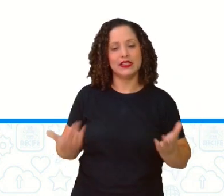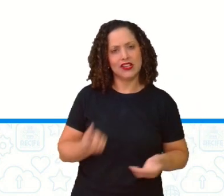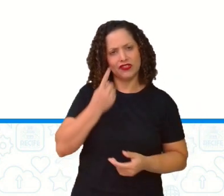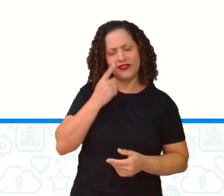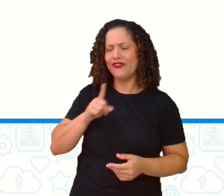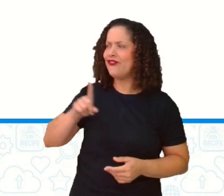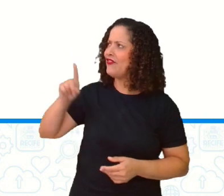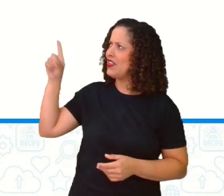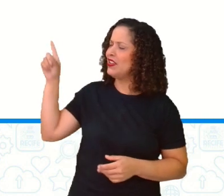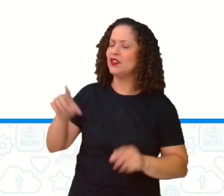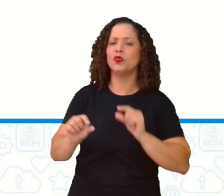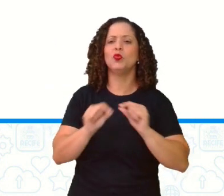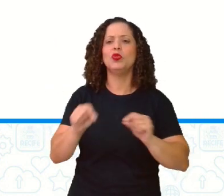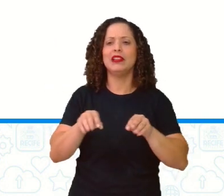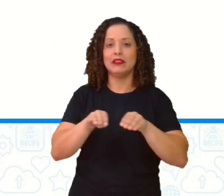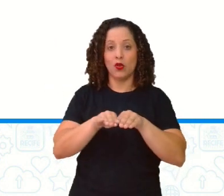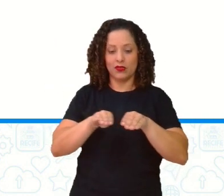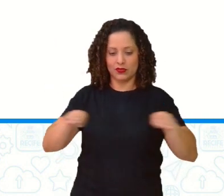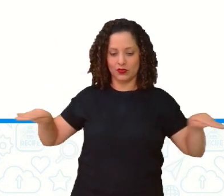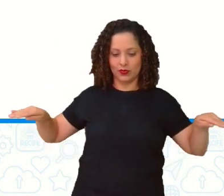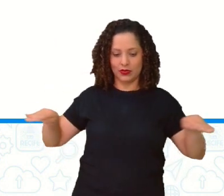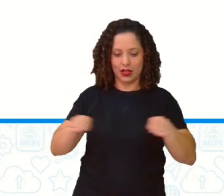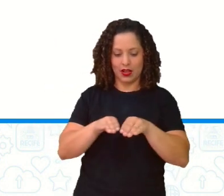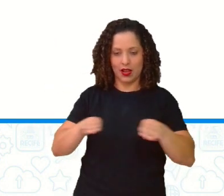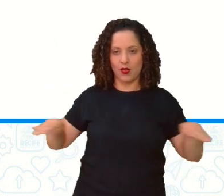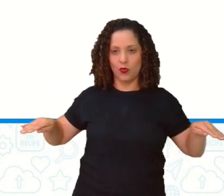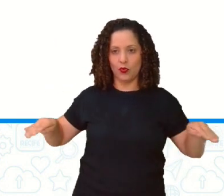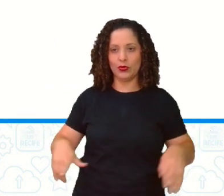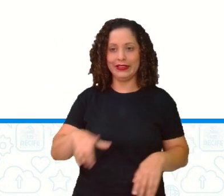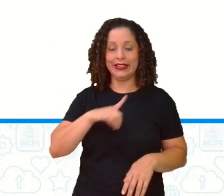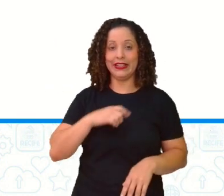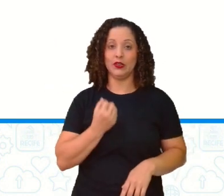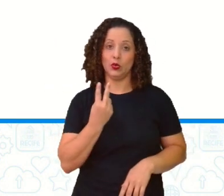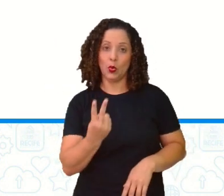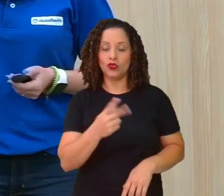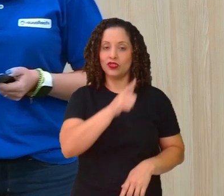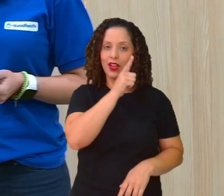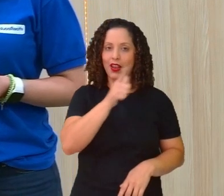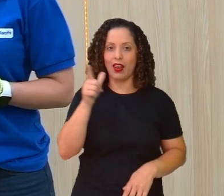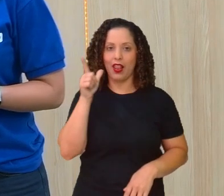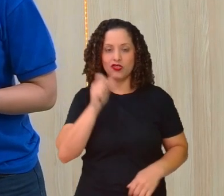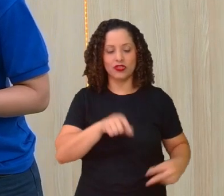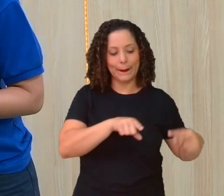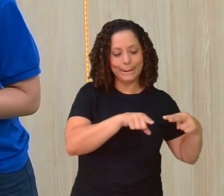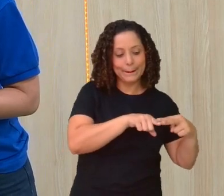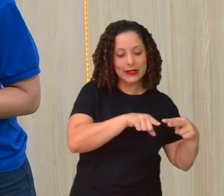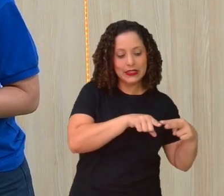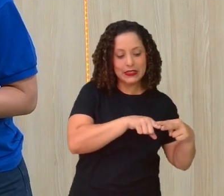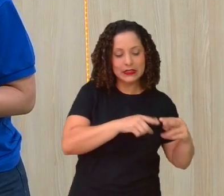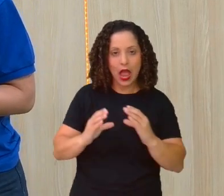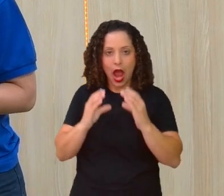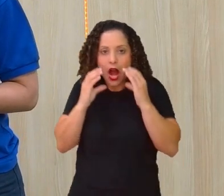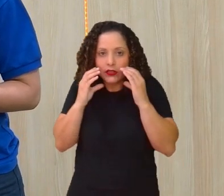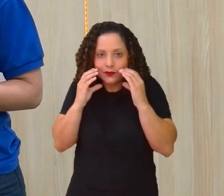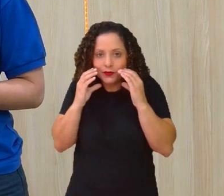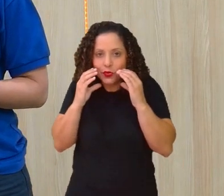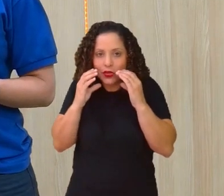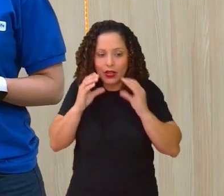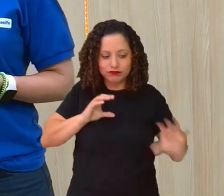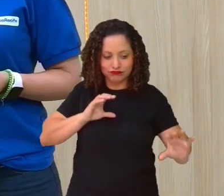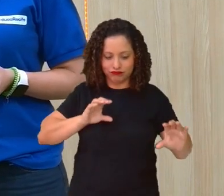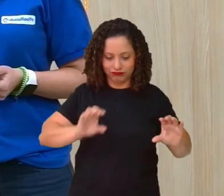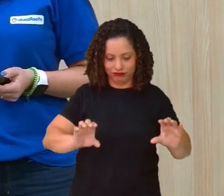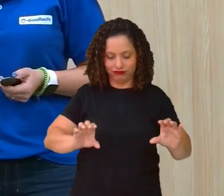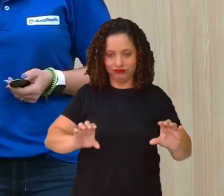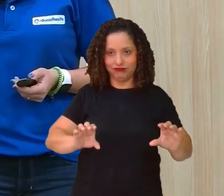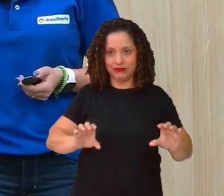na horizontal, tem dois tipos de lanche, pizza e hambúrguer. E na vertical, a